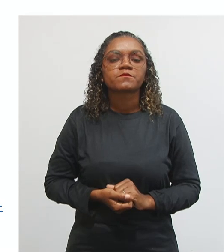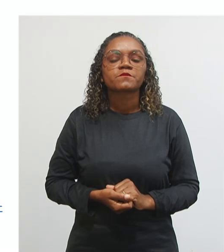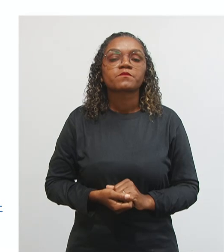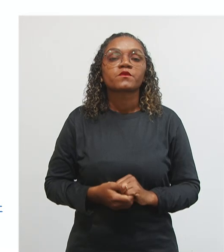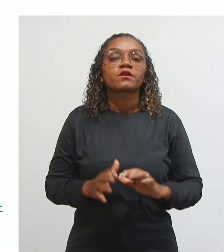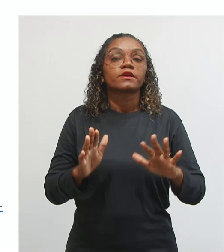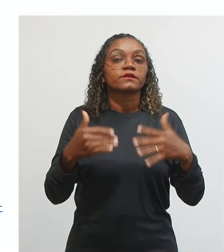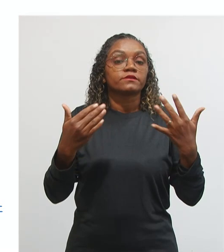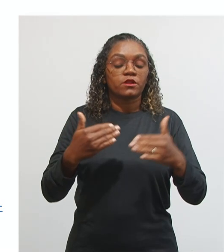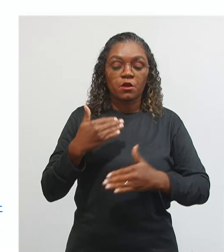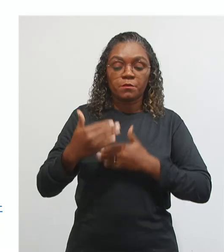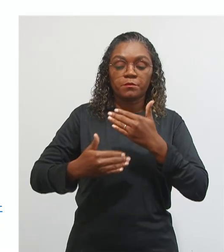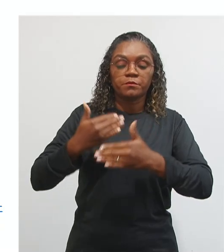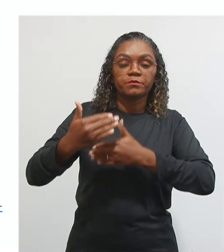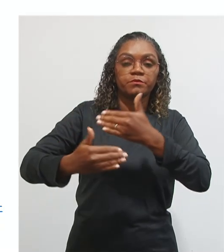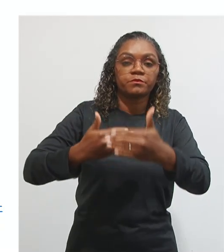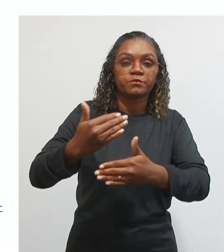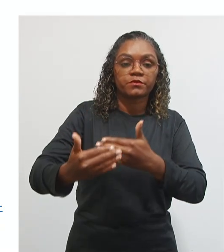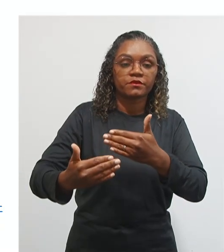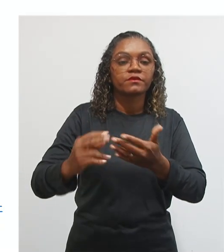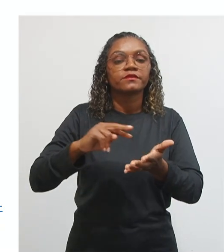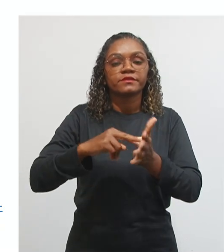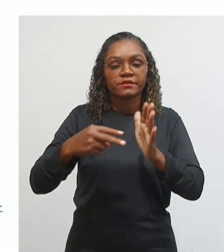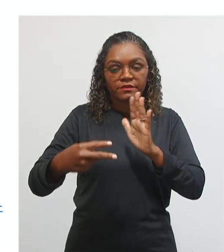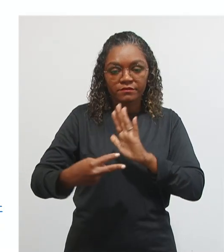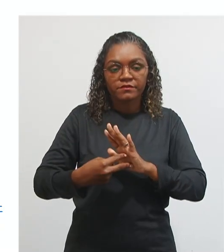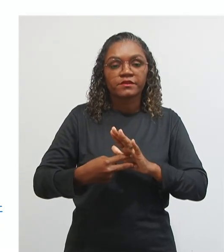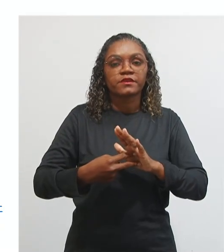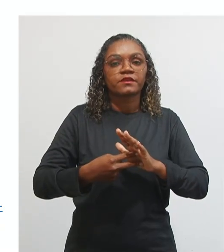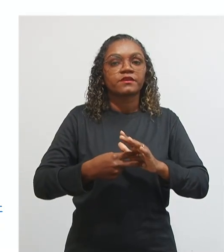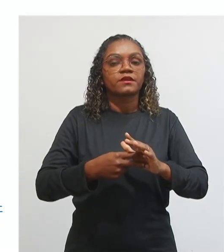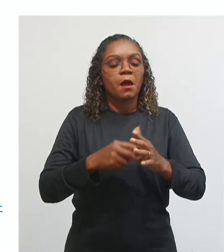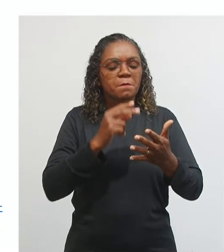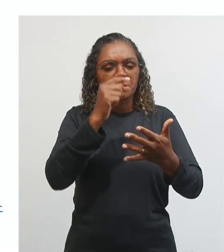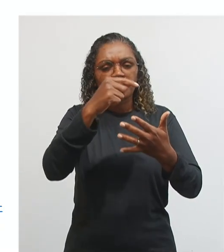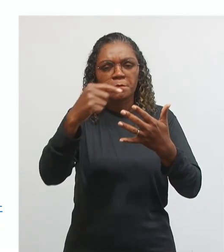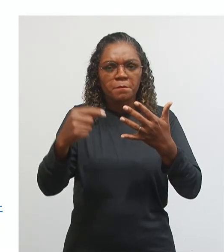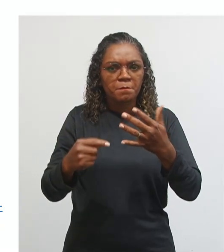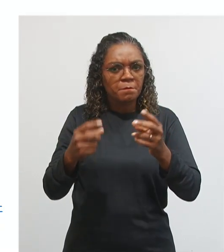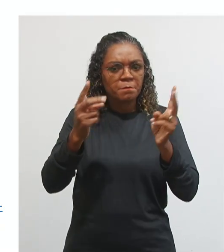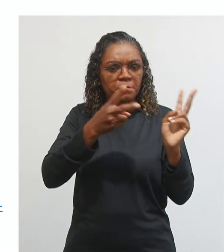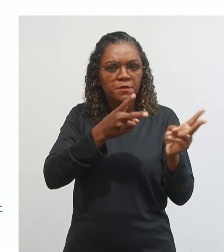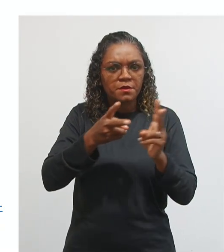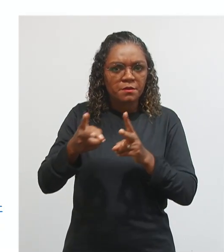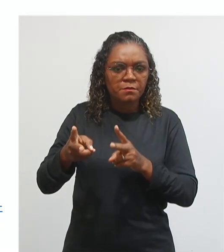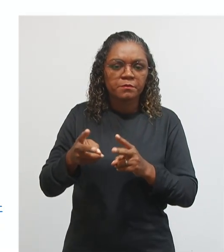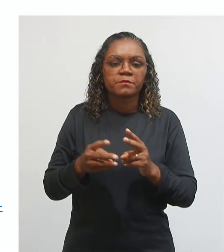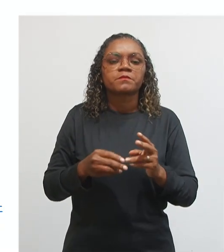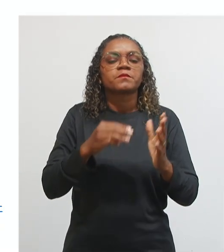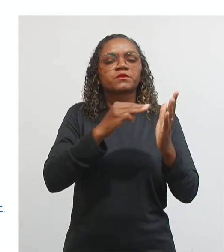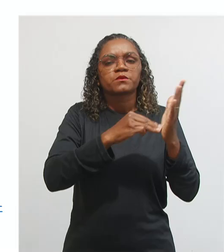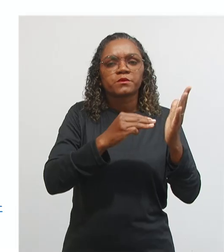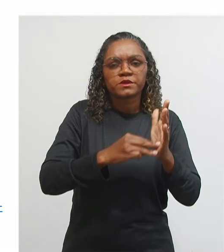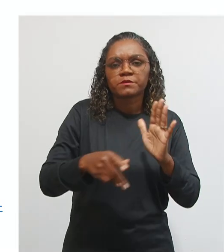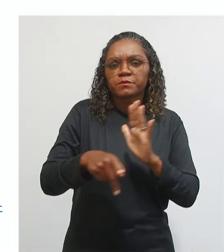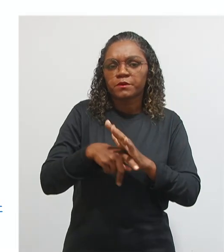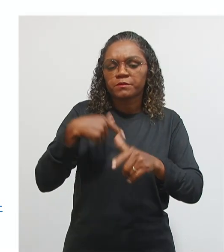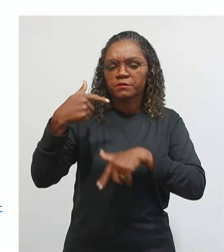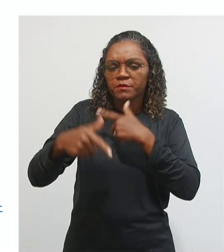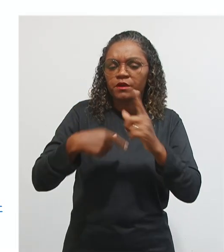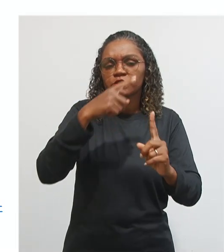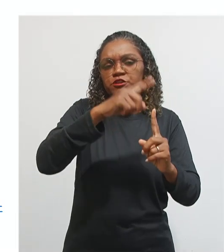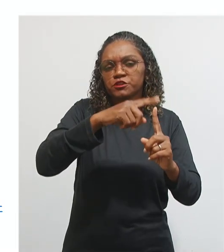Então, o processo, ele representa todos esses fluxos, né? Como a gente já comentou, metodologia de trabalho,